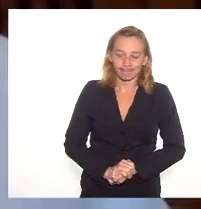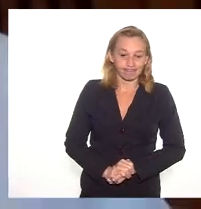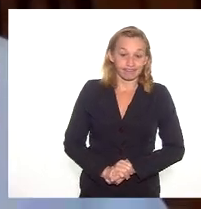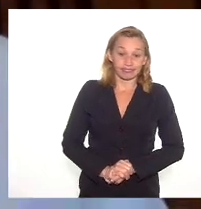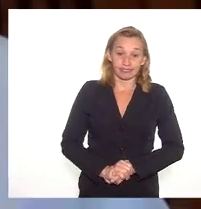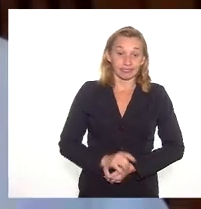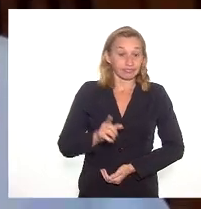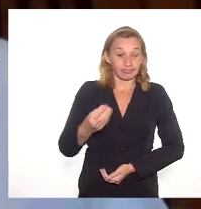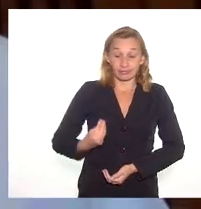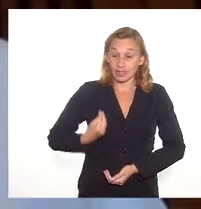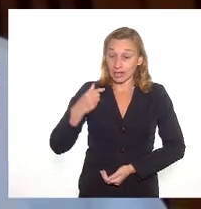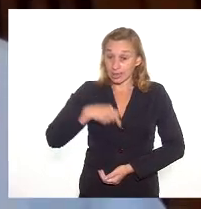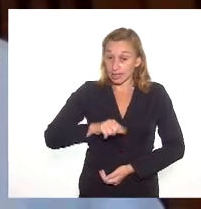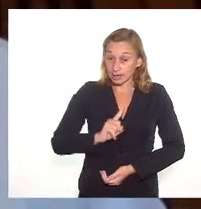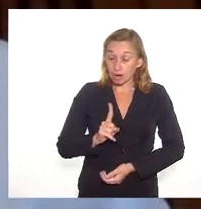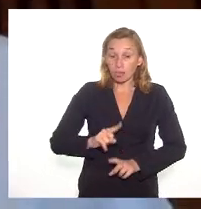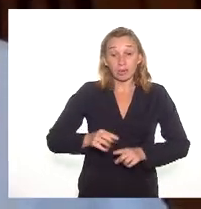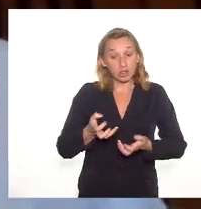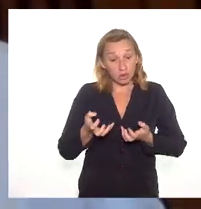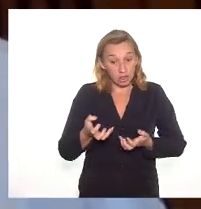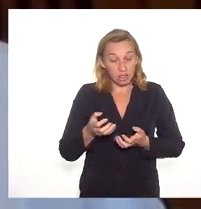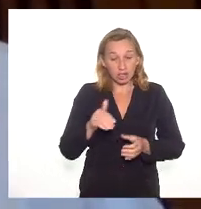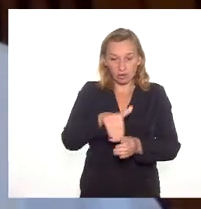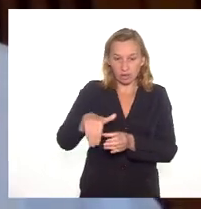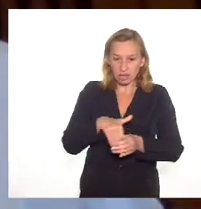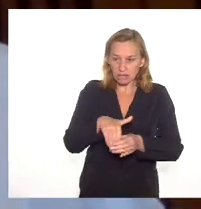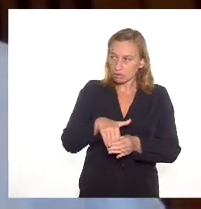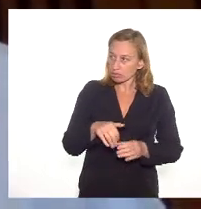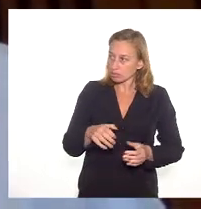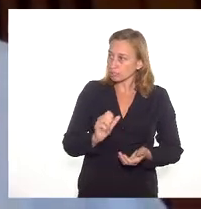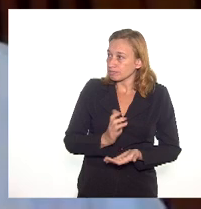Ele não está presente, mas eu queria colocar em votação.